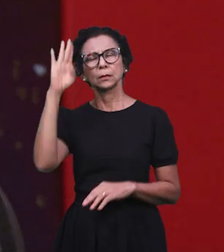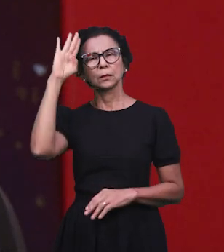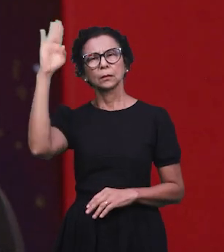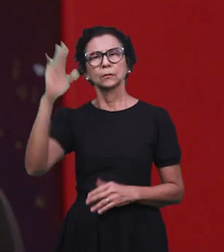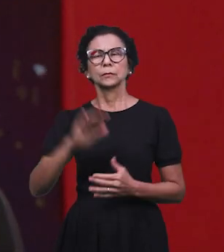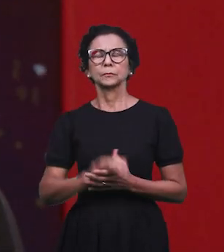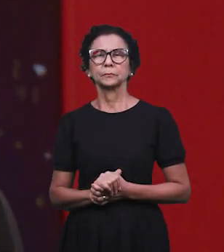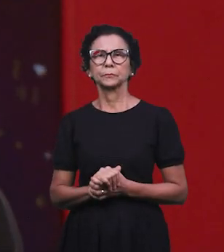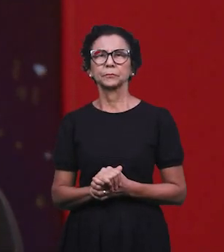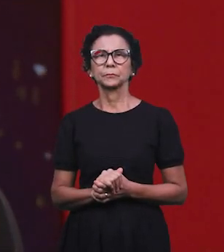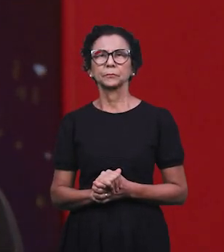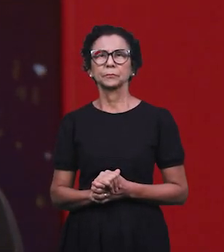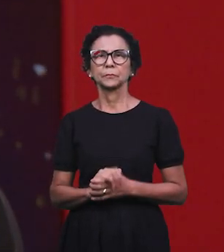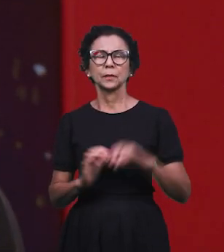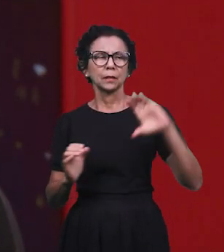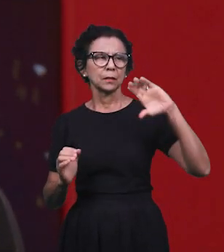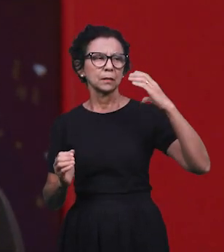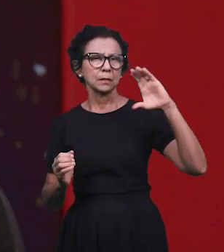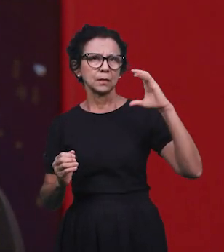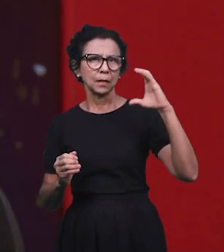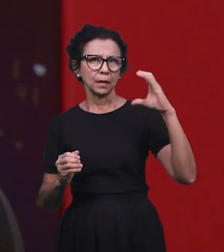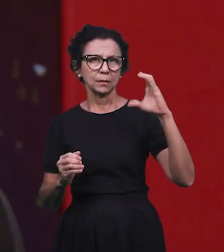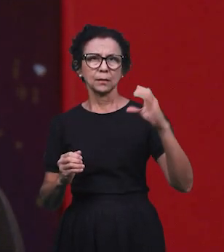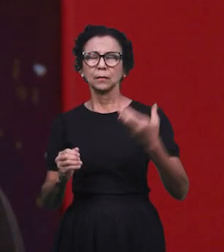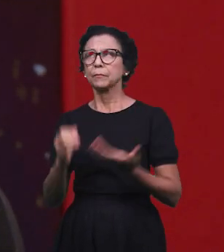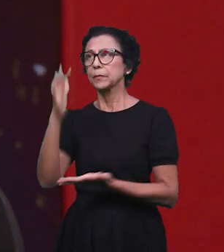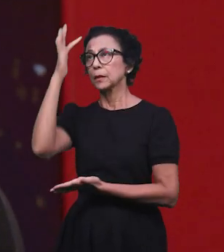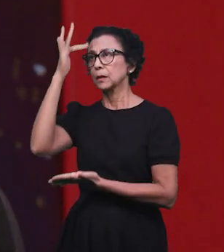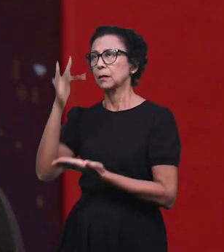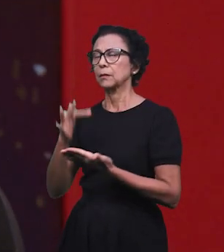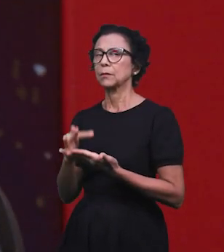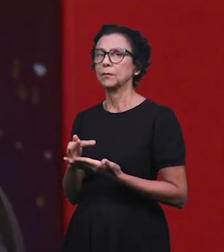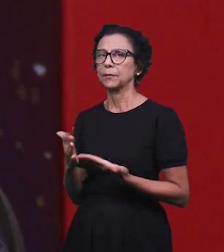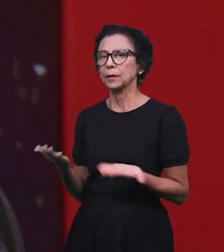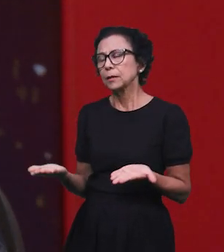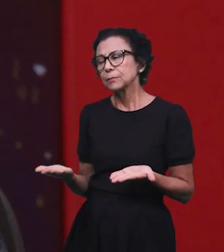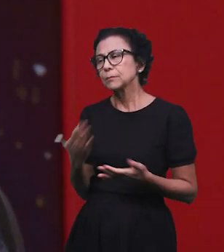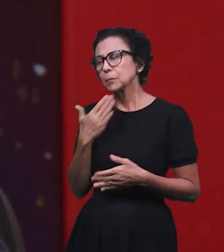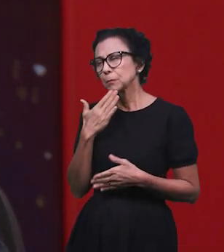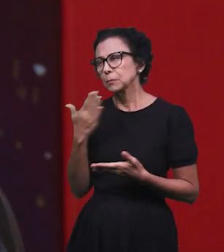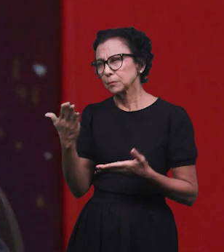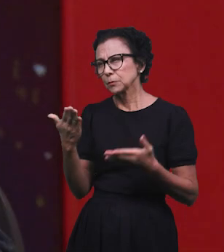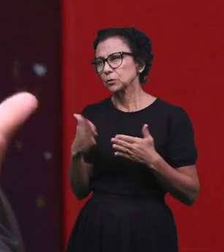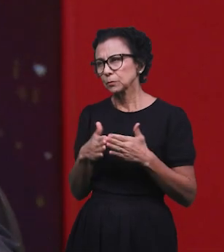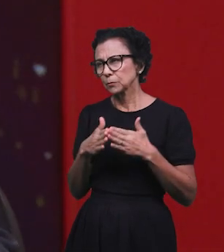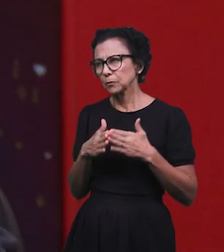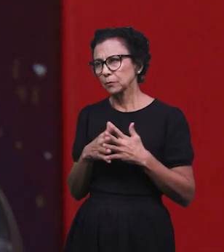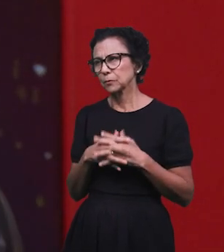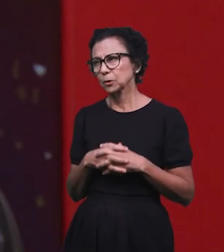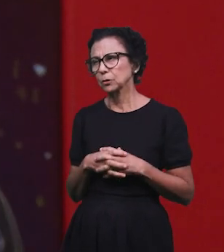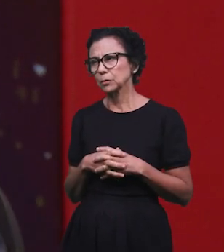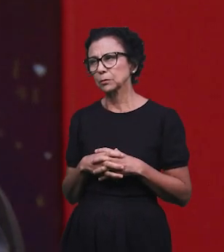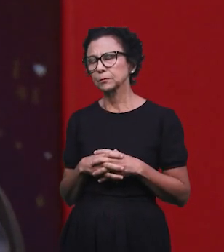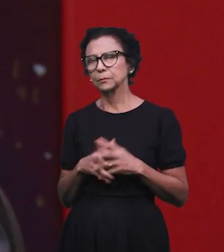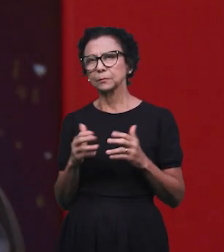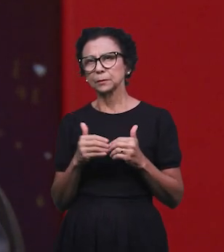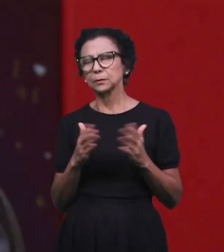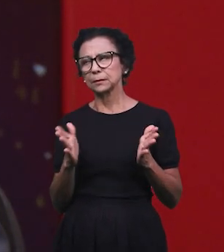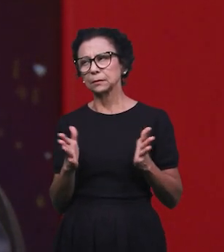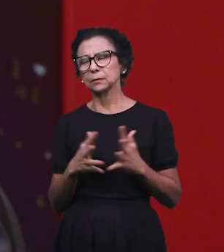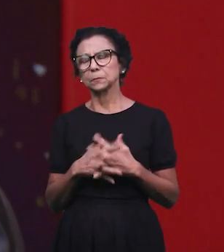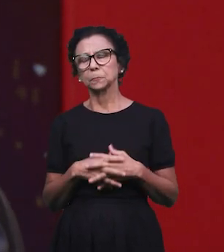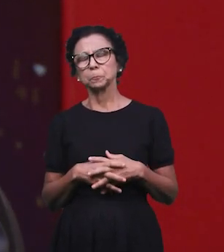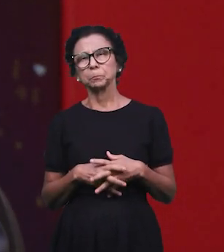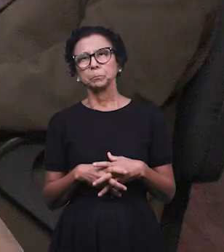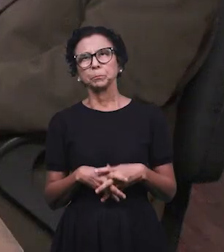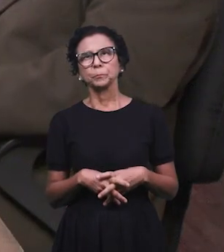que existe entre a ciência e a fé. E, como forma introdutória, vou pedir para que o professor possa fazer essa